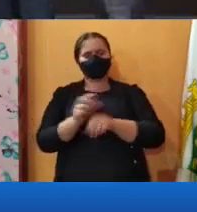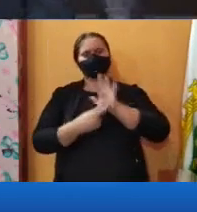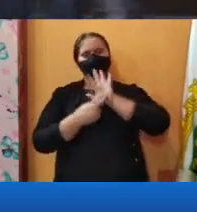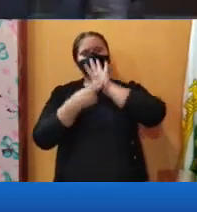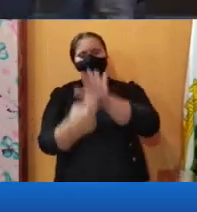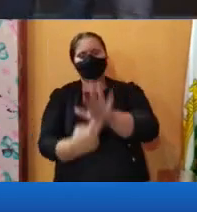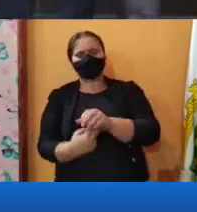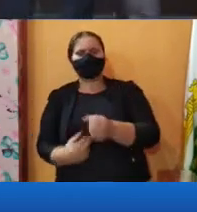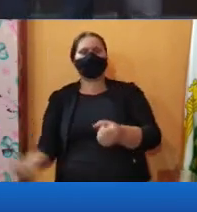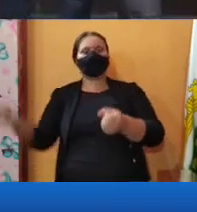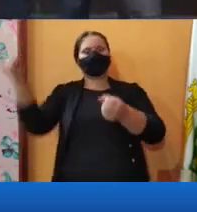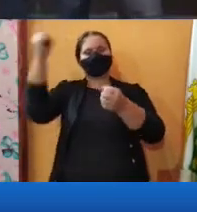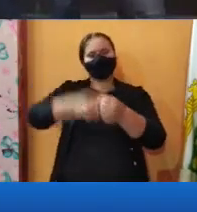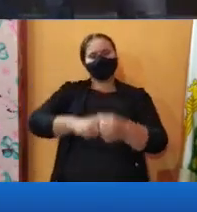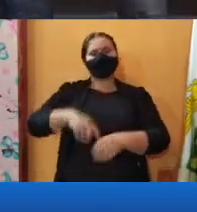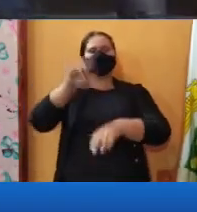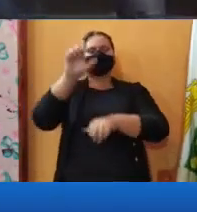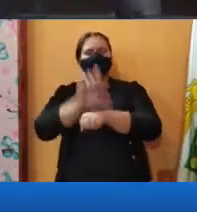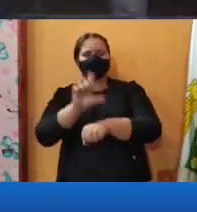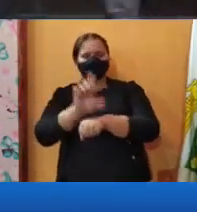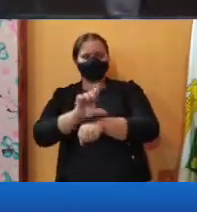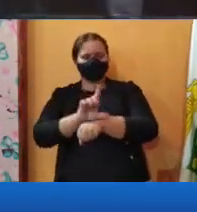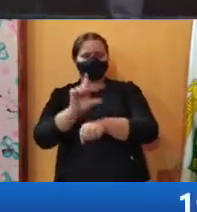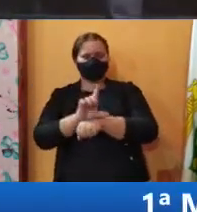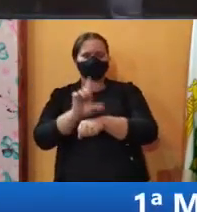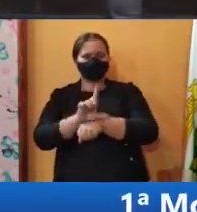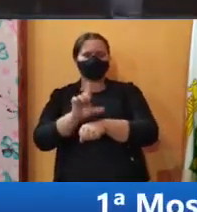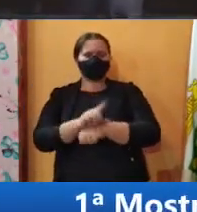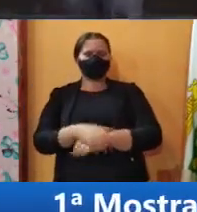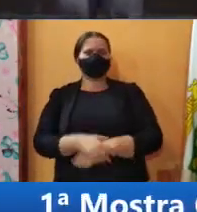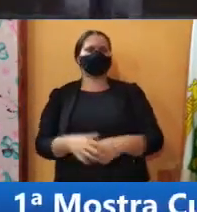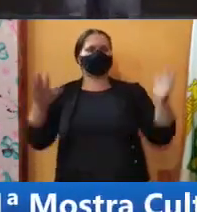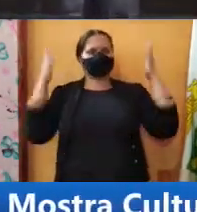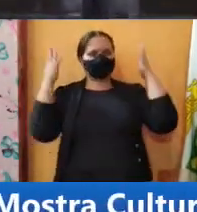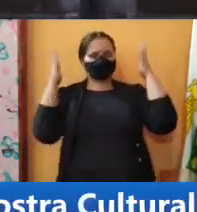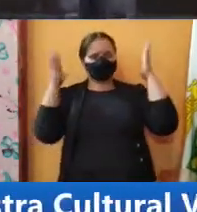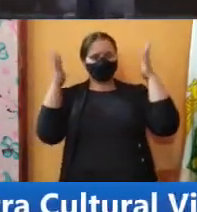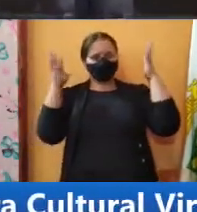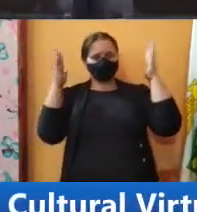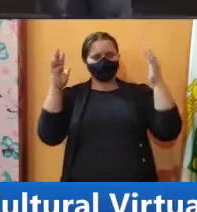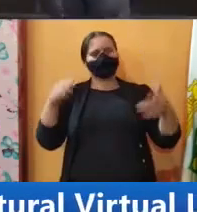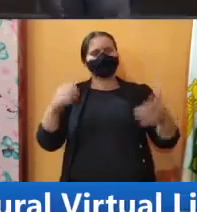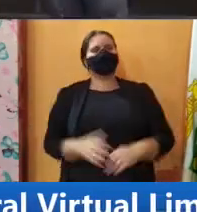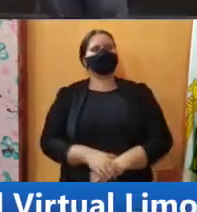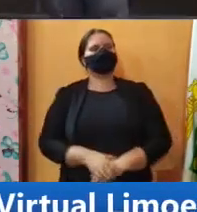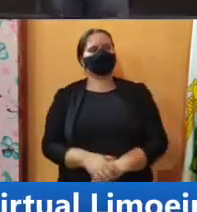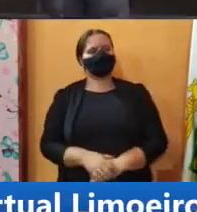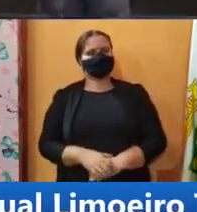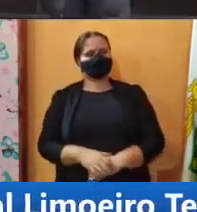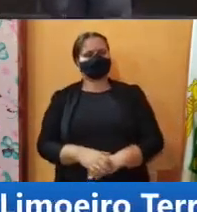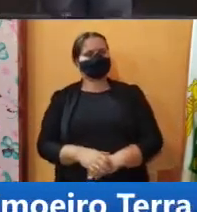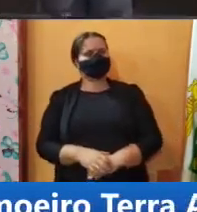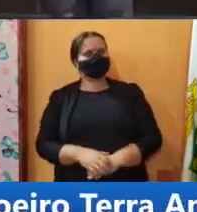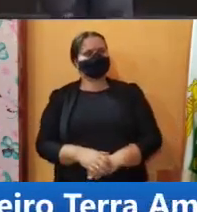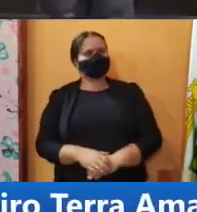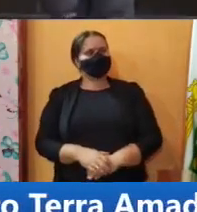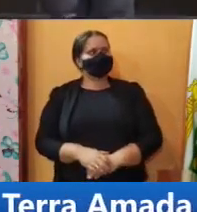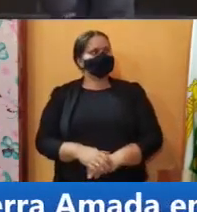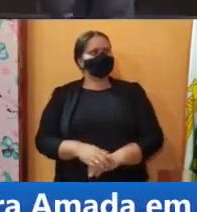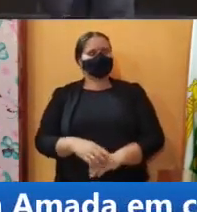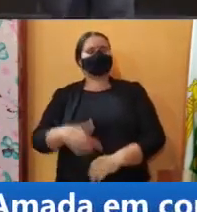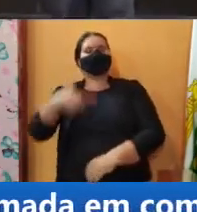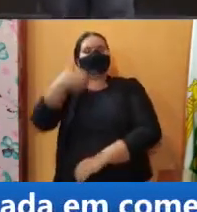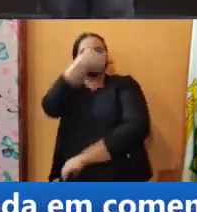sempre voltar a essa terra. Show de bola. Ok, parabéns aí. E vacina boa é vacina no braço.